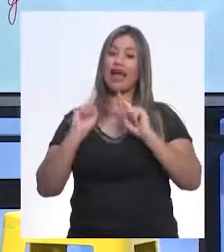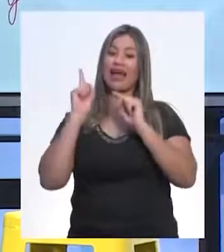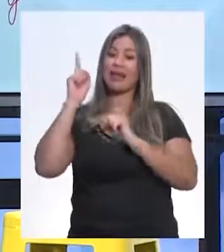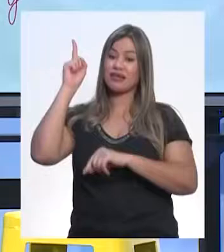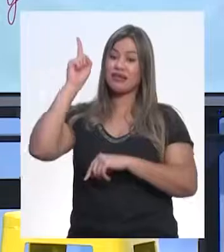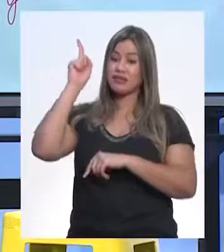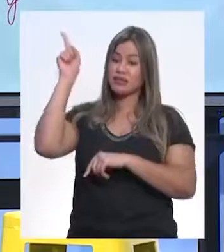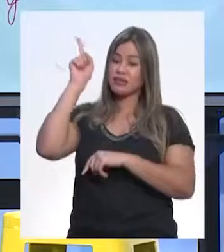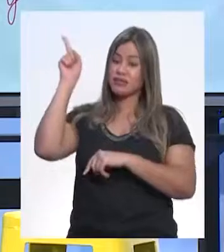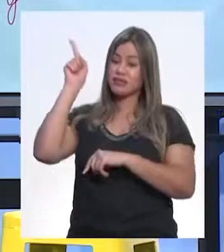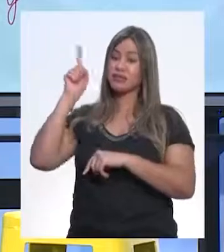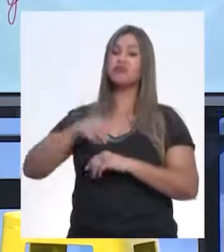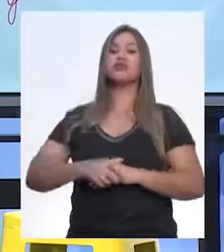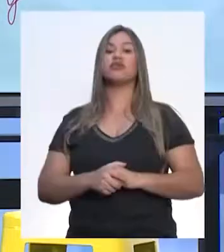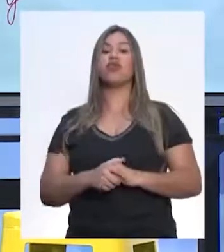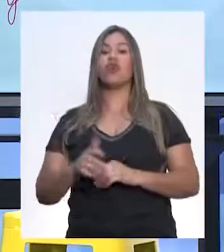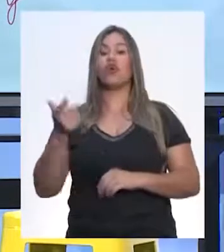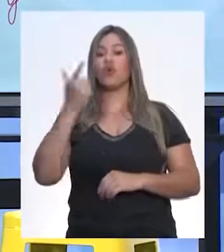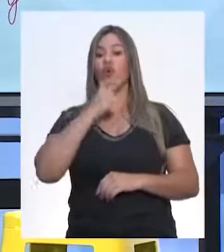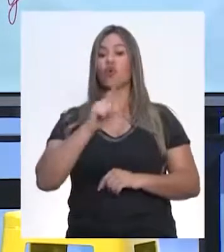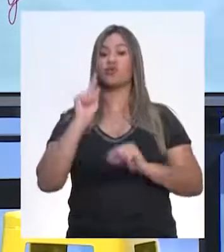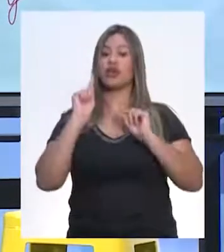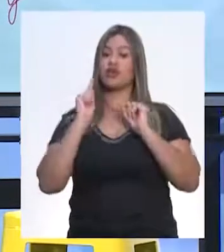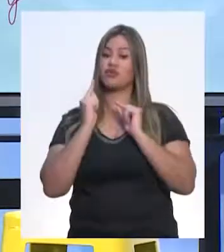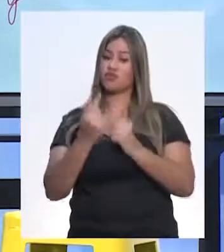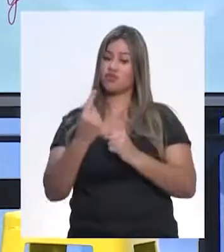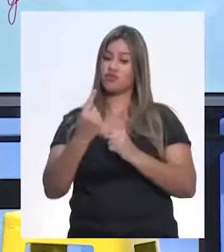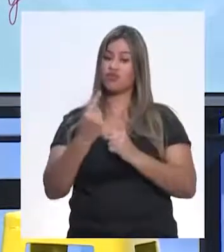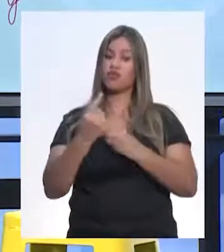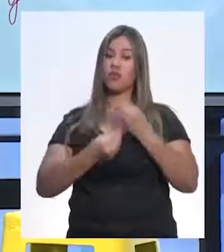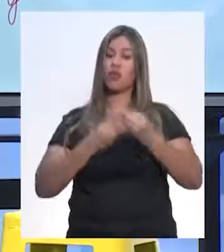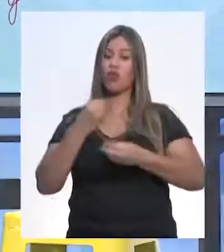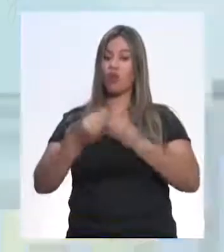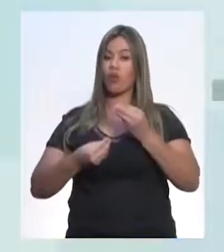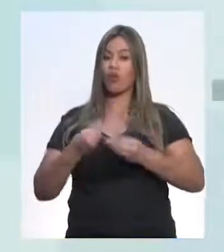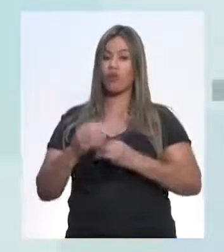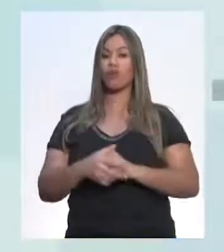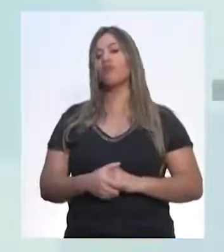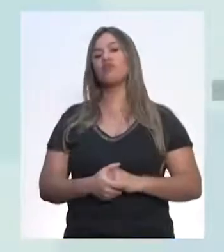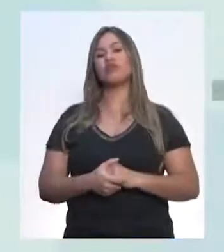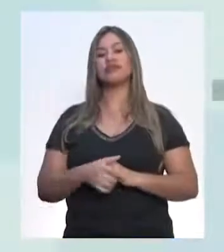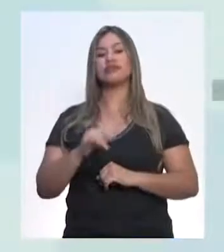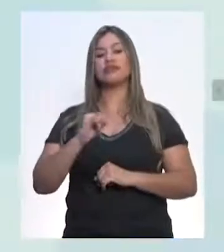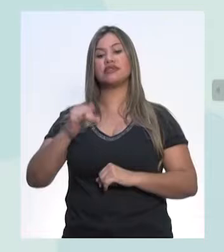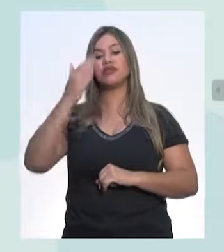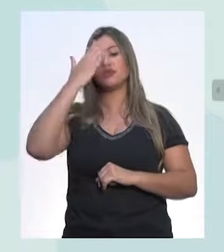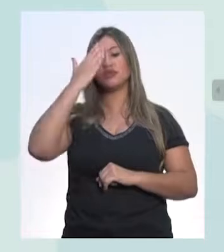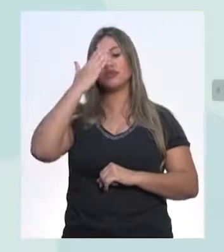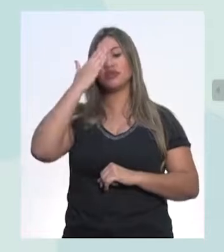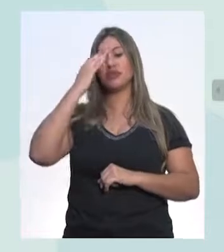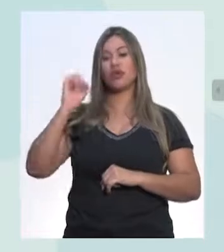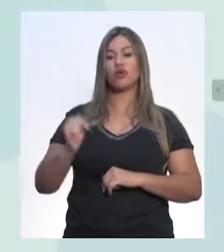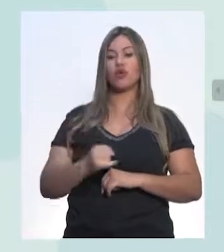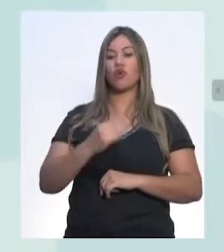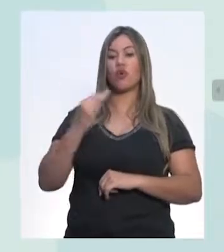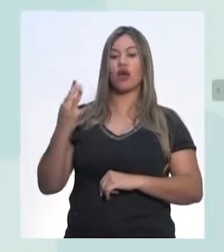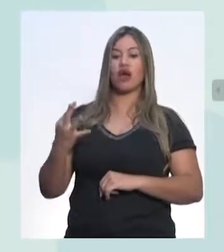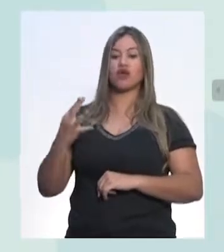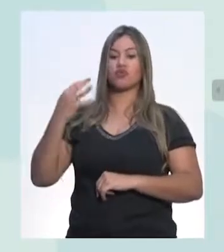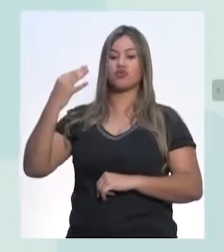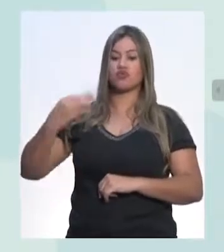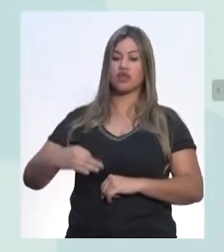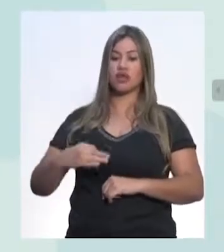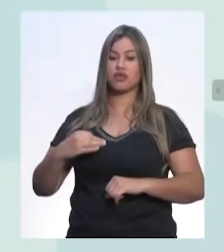está aqui, eu só conseguiria de uma única maneira. Se eu soubesse ou quantos arremessos